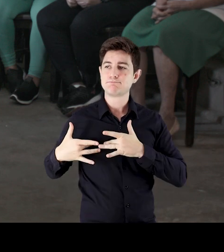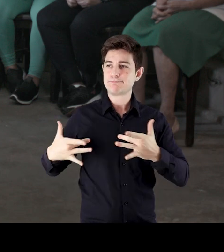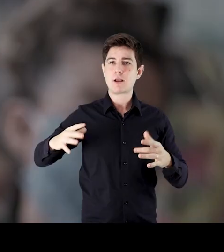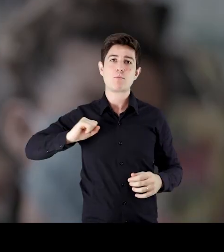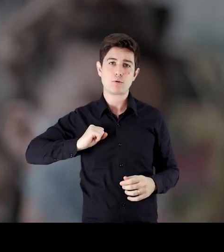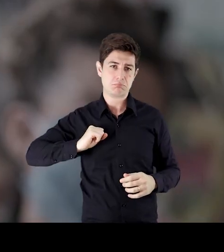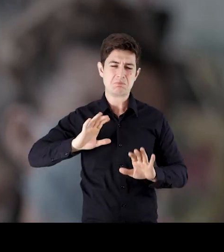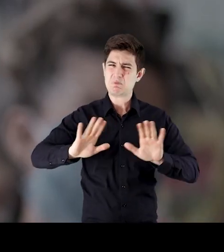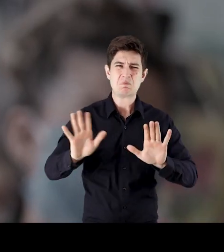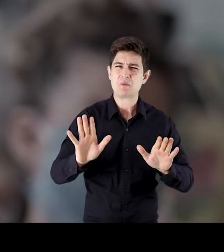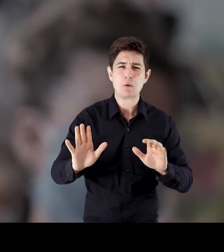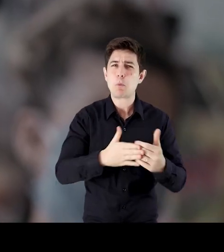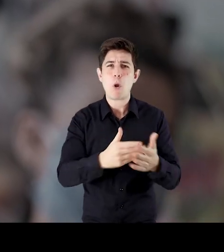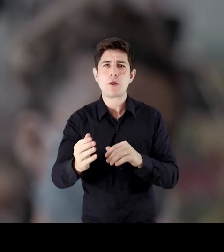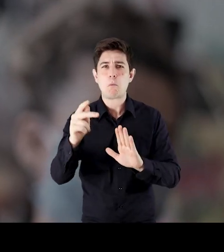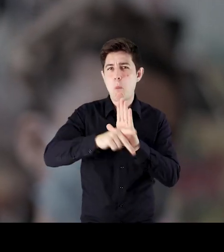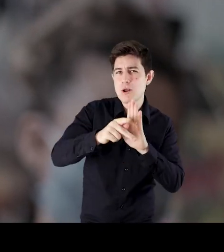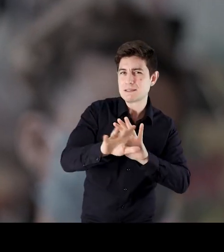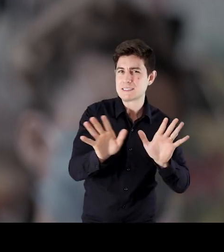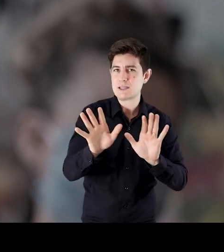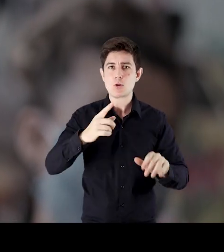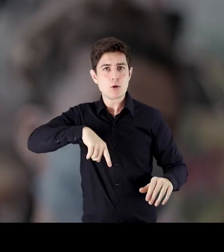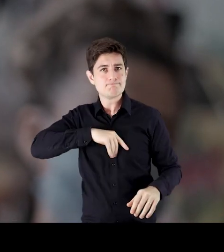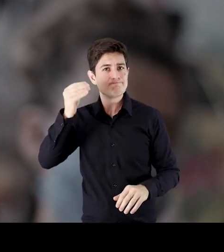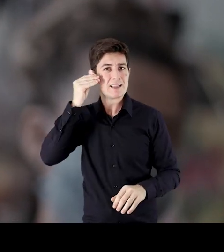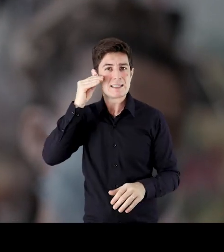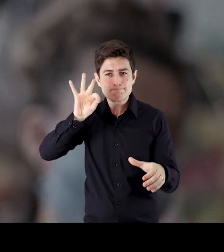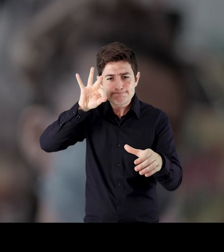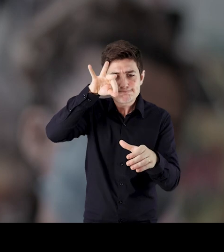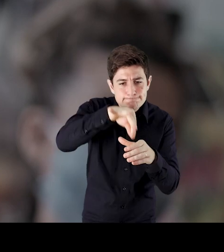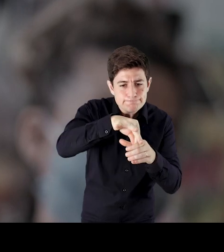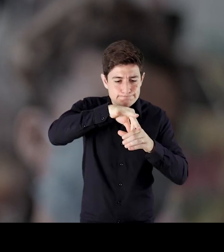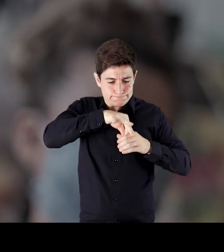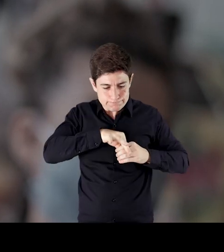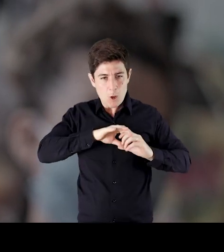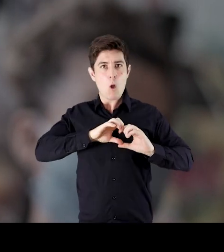compassiva. Que, independente de projeto, a gente consegue plantar essa